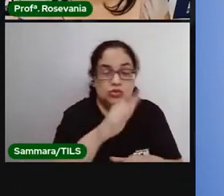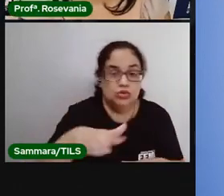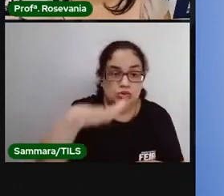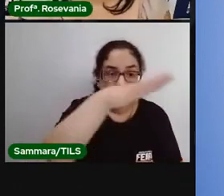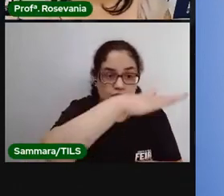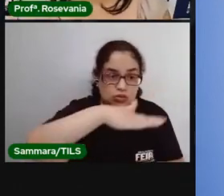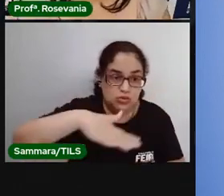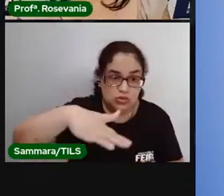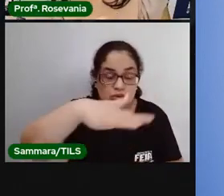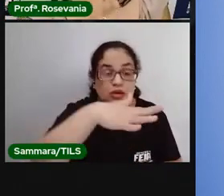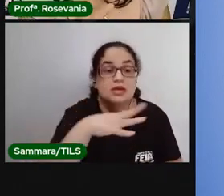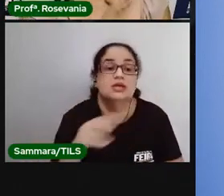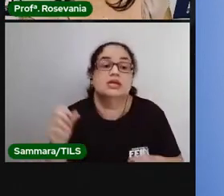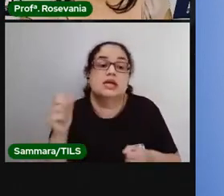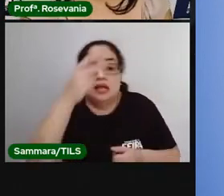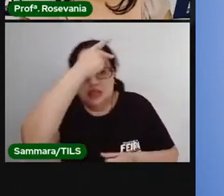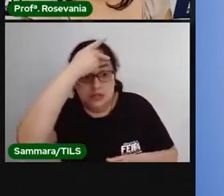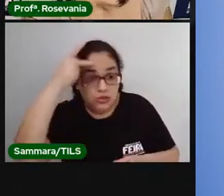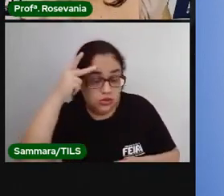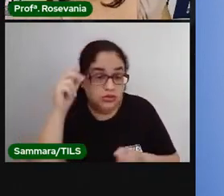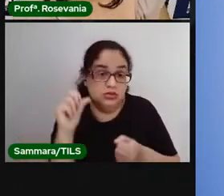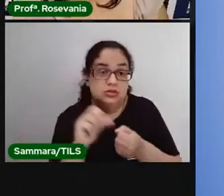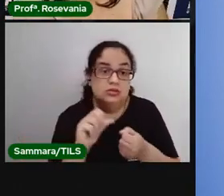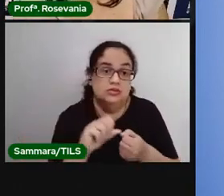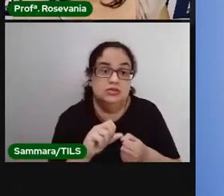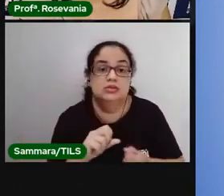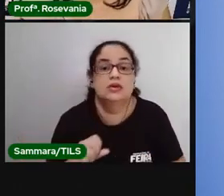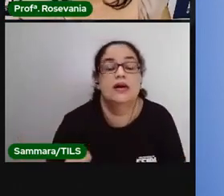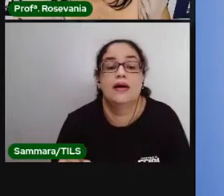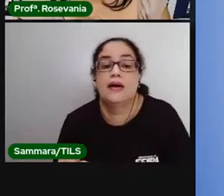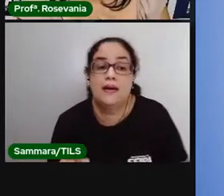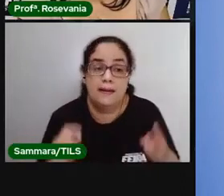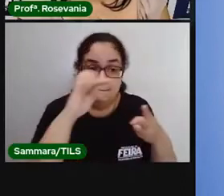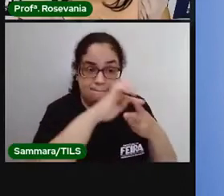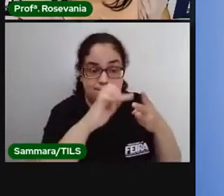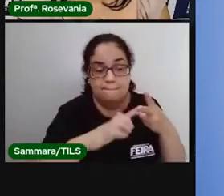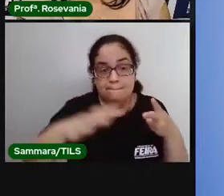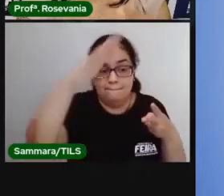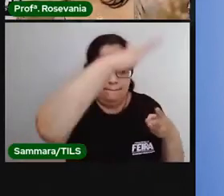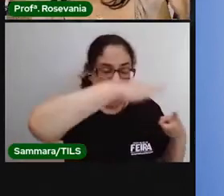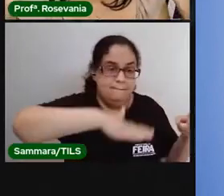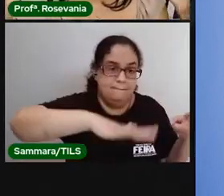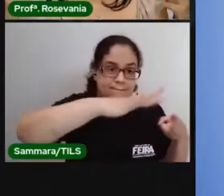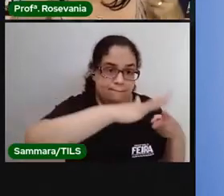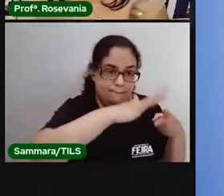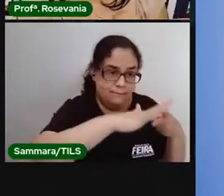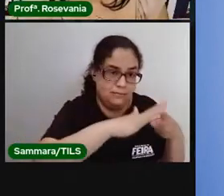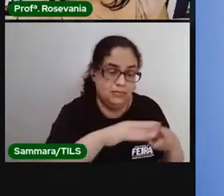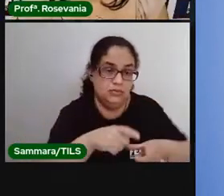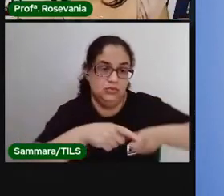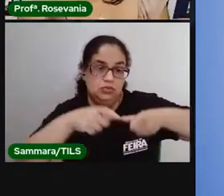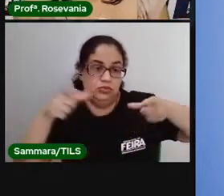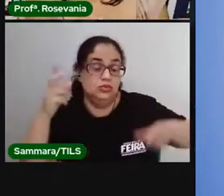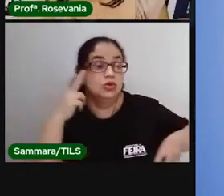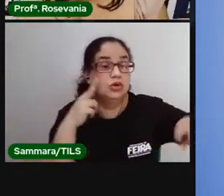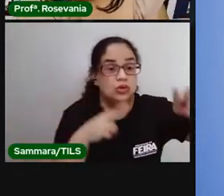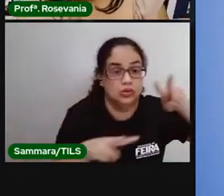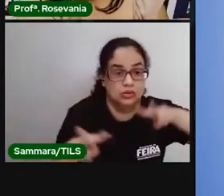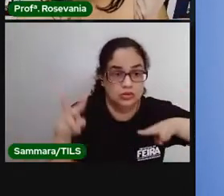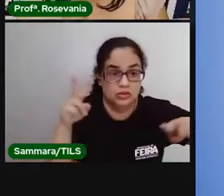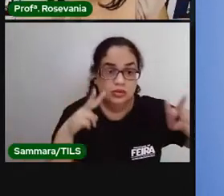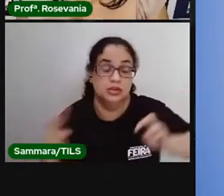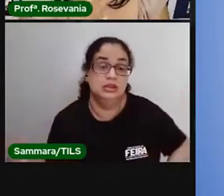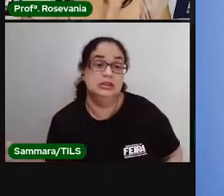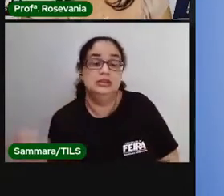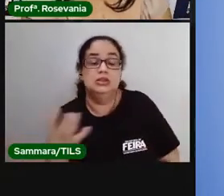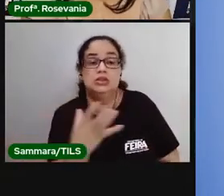aquele construído pelo homem. A paisagem, que são duas, como eu falei para vocês, se divide em duas, a paisagem é aquele campo do visível, né, com os sentidos